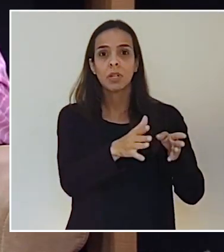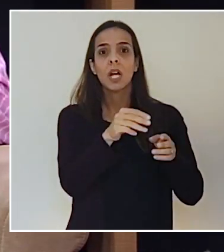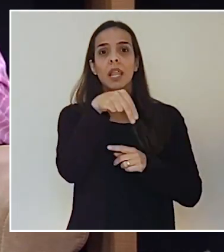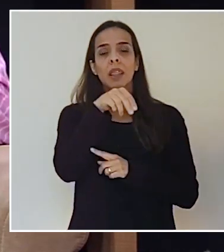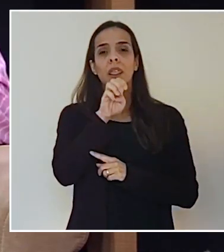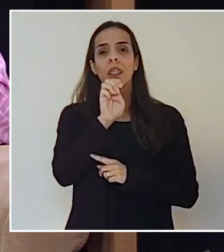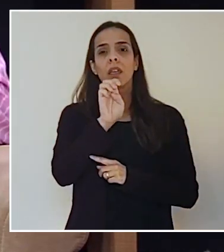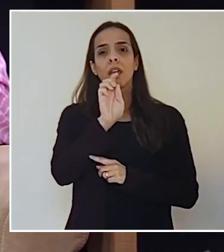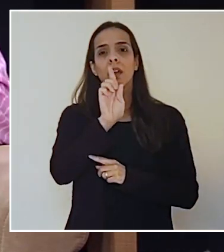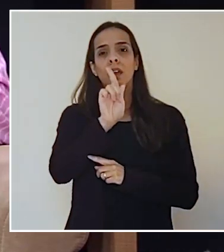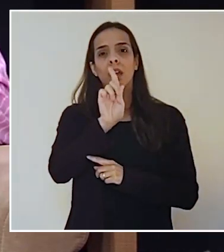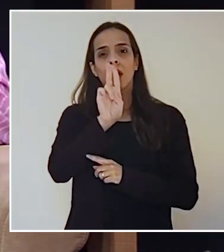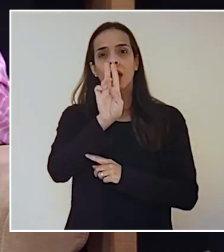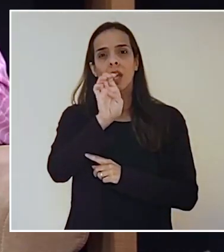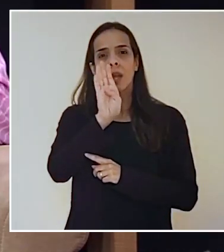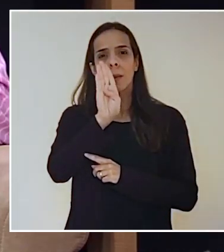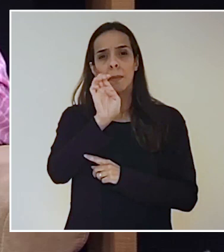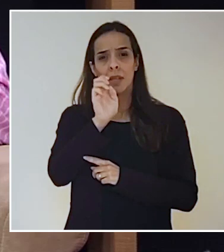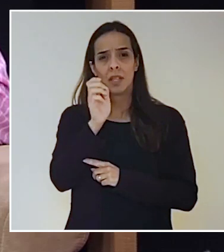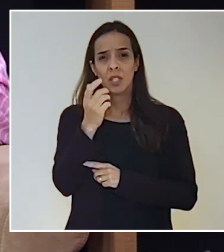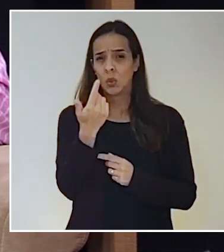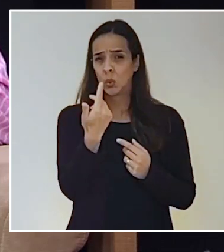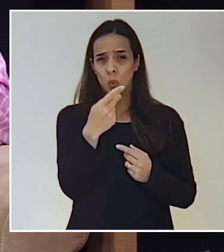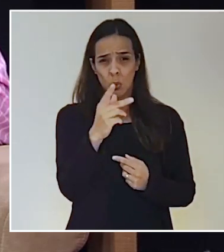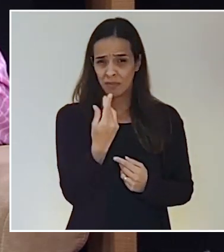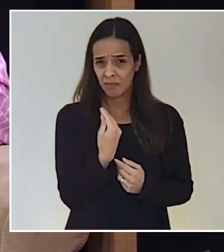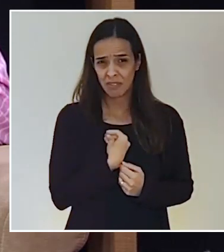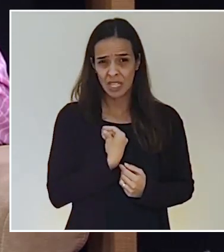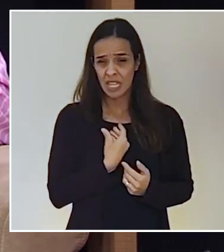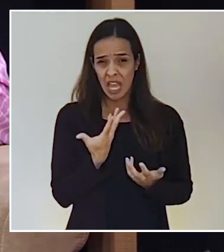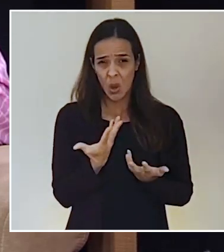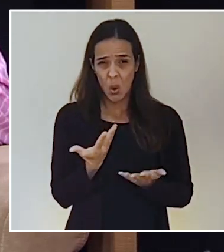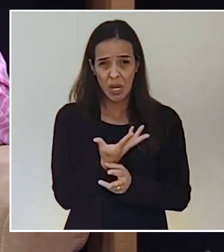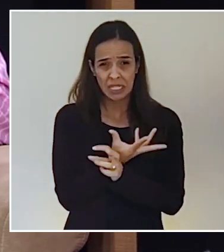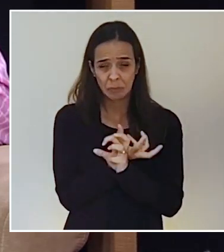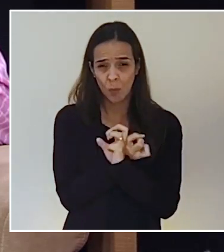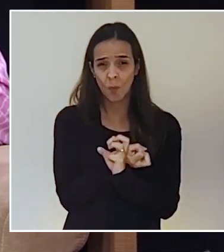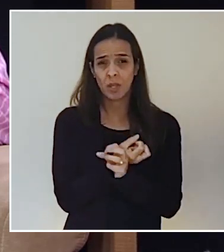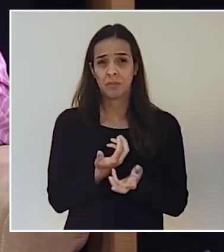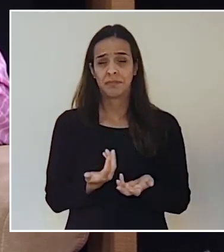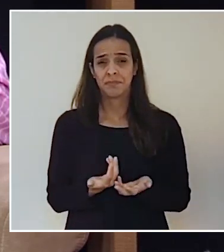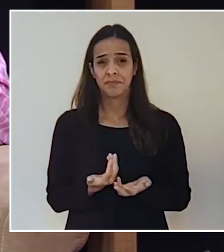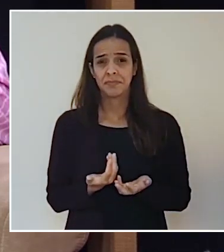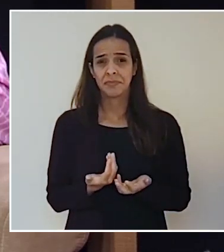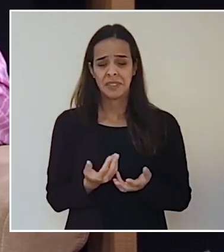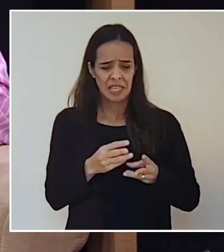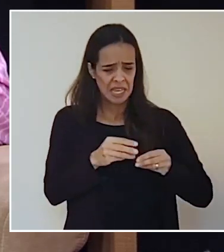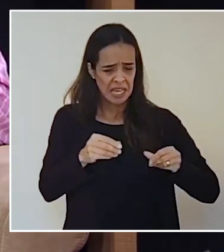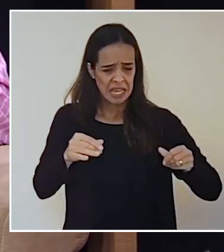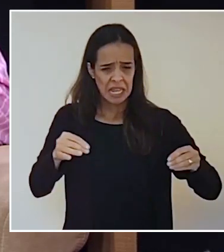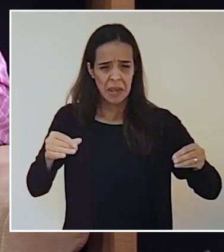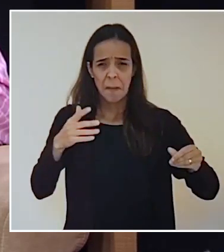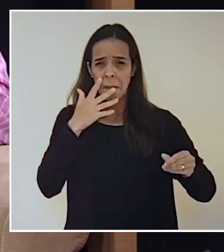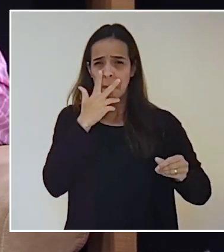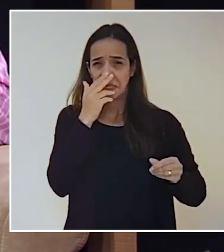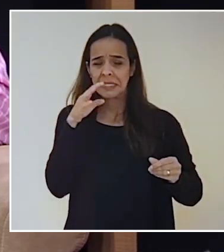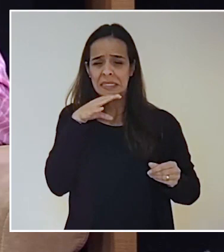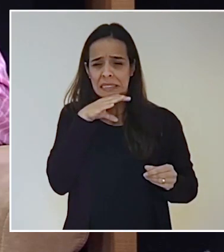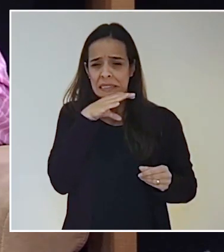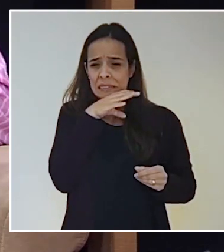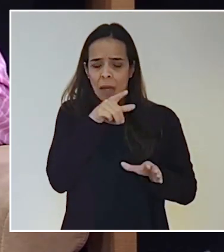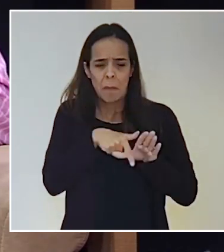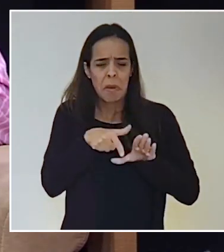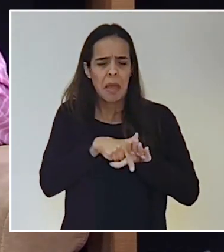deserto, se as areias escaldantes estão queimando os seus pés, se